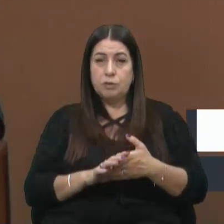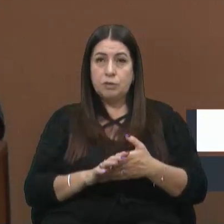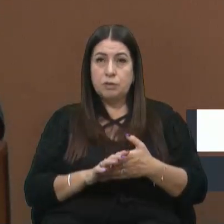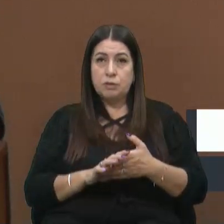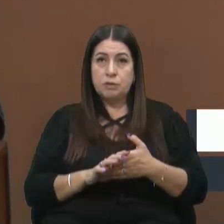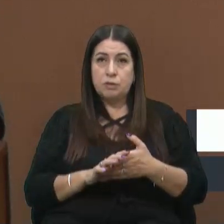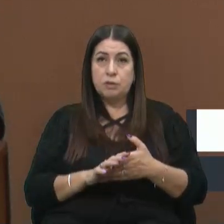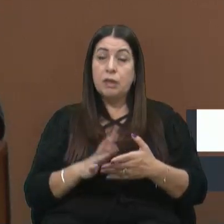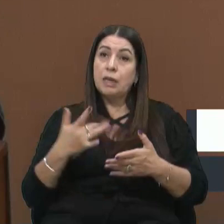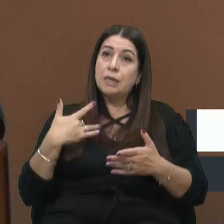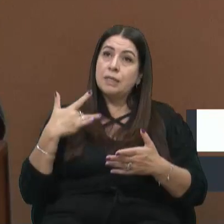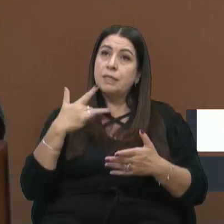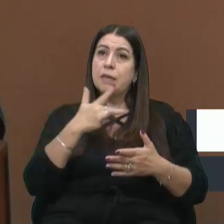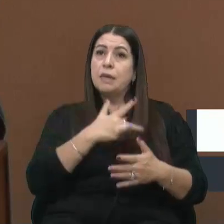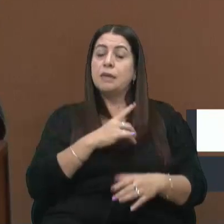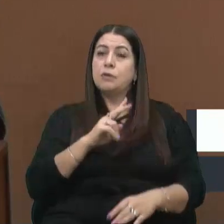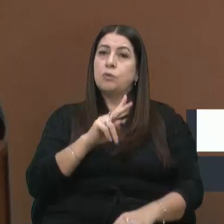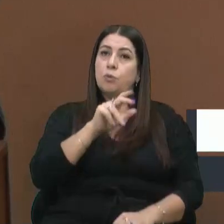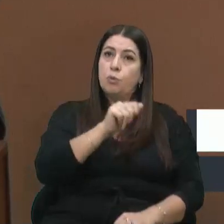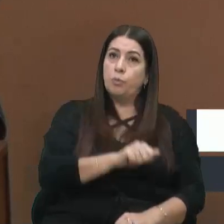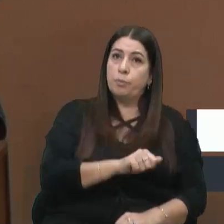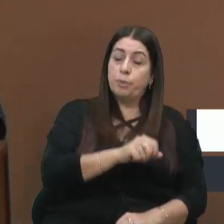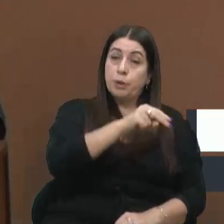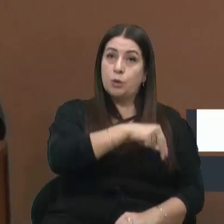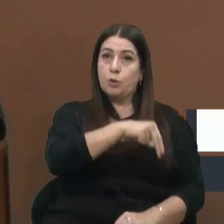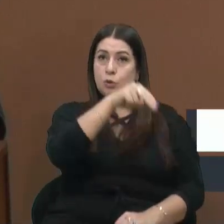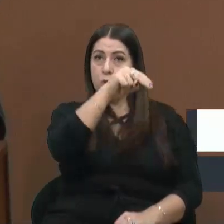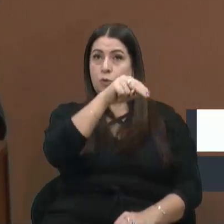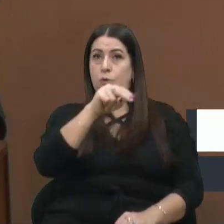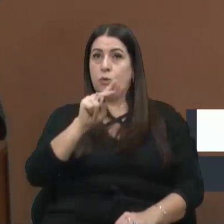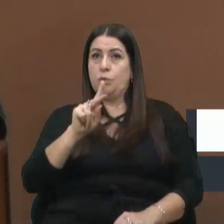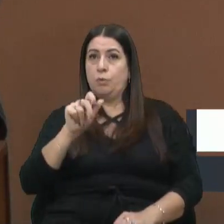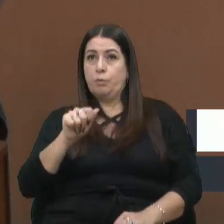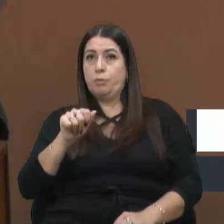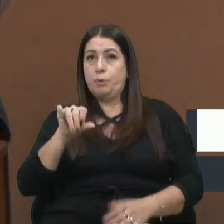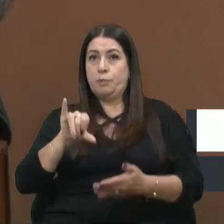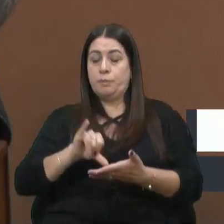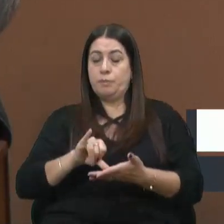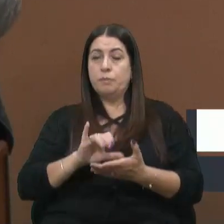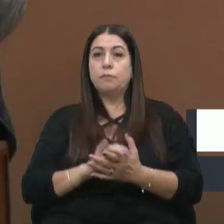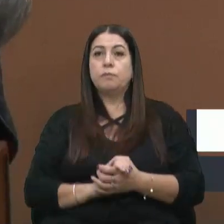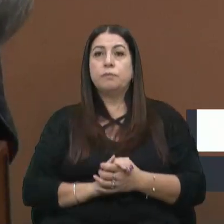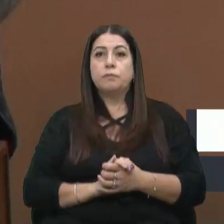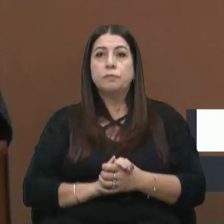à saúde das upas tanto zona norte como Central